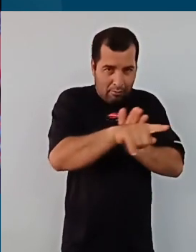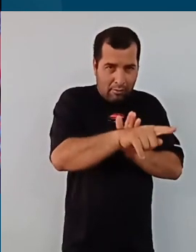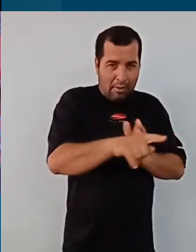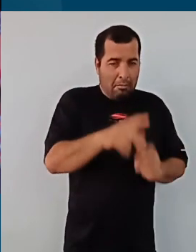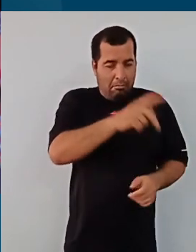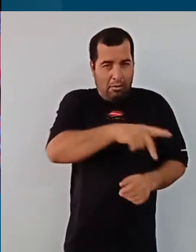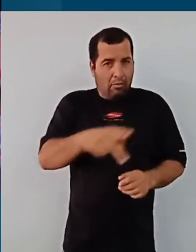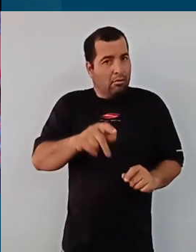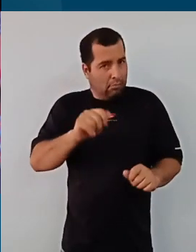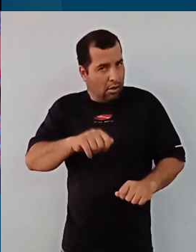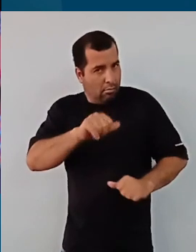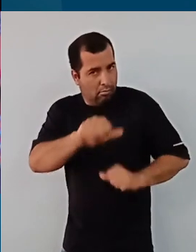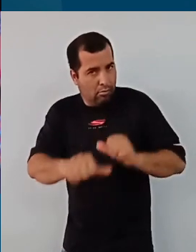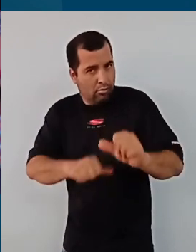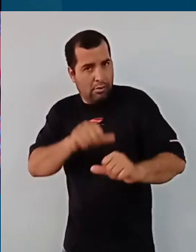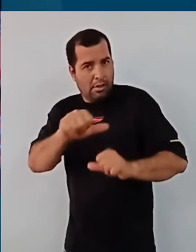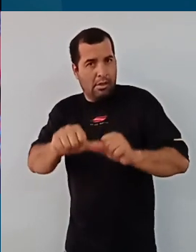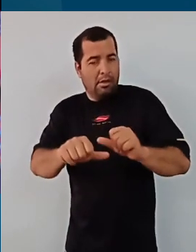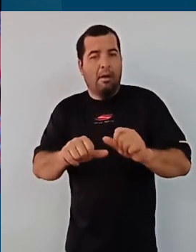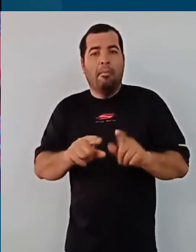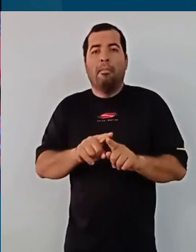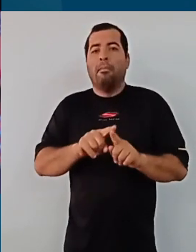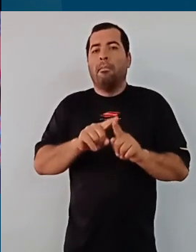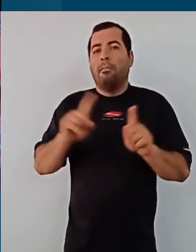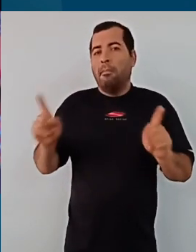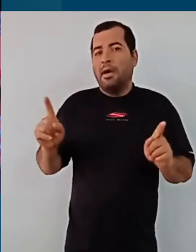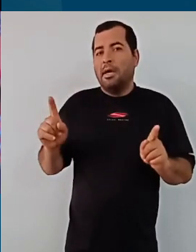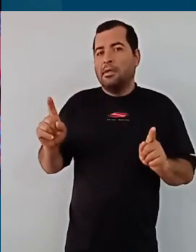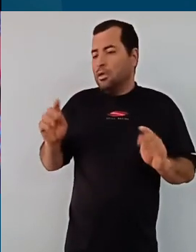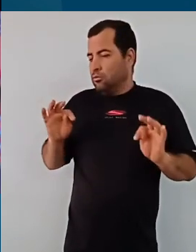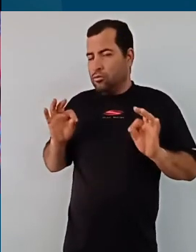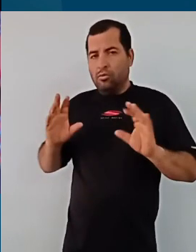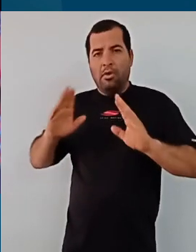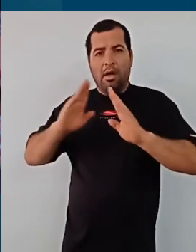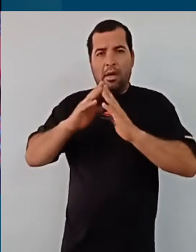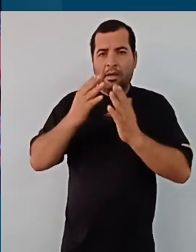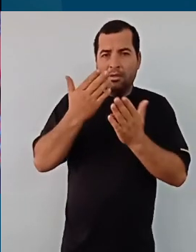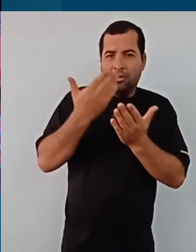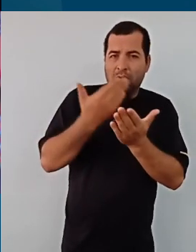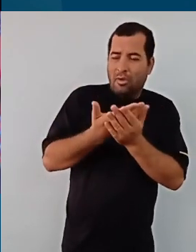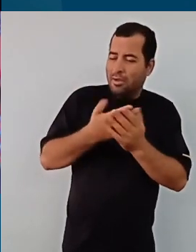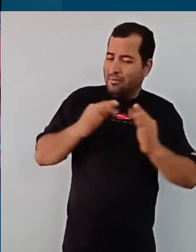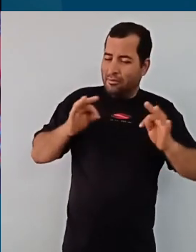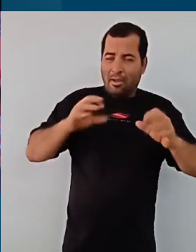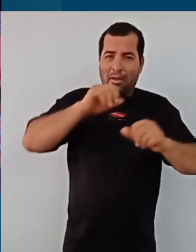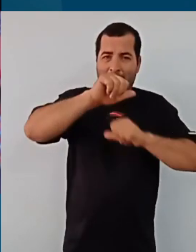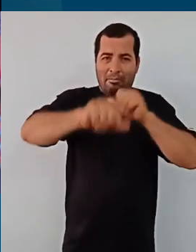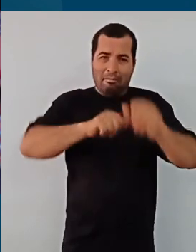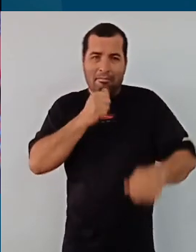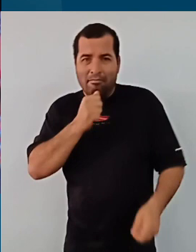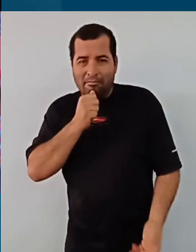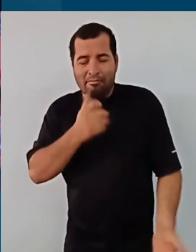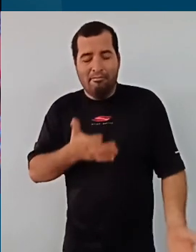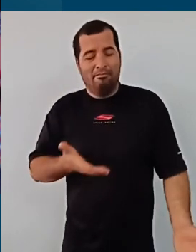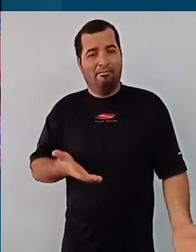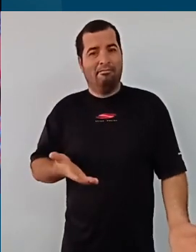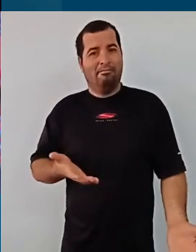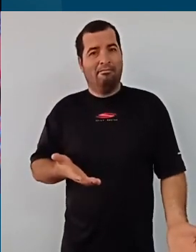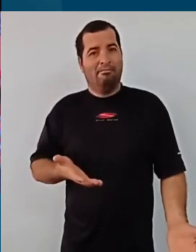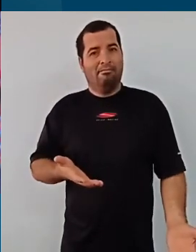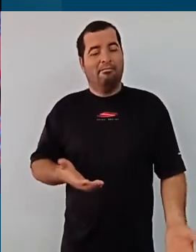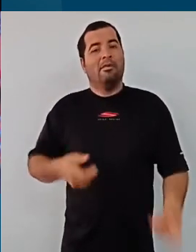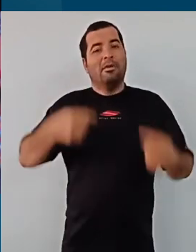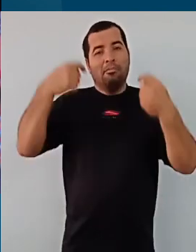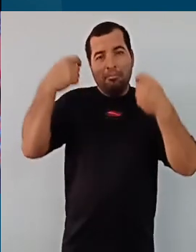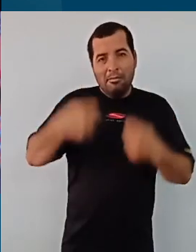até mudar, mas se a instituição escolar como um todo não muda, e ainda precisa,